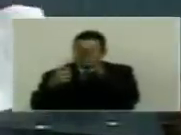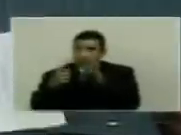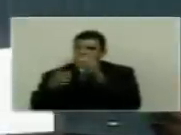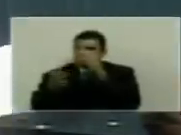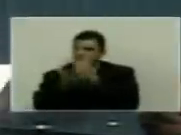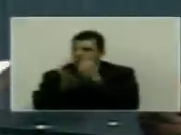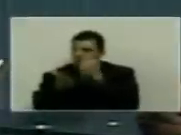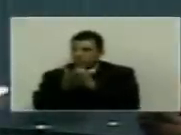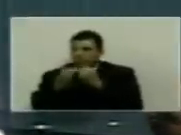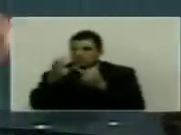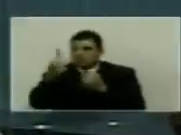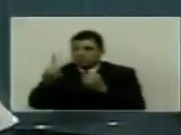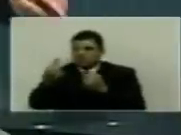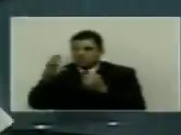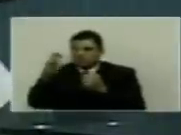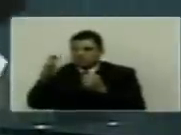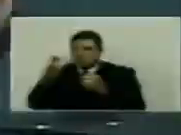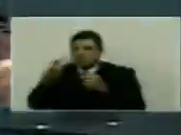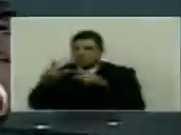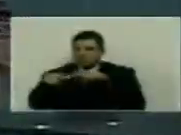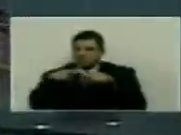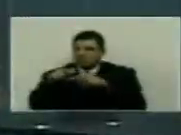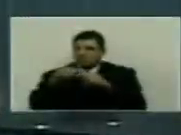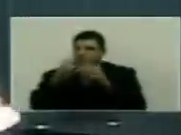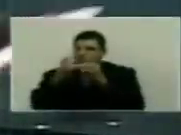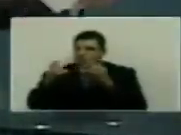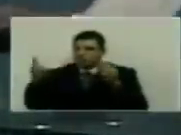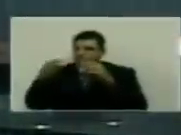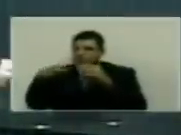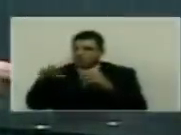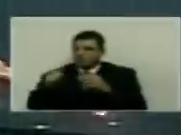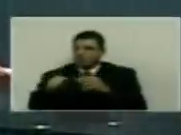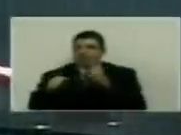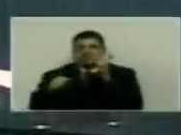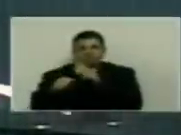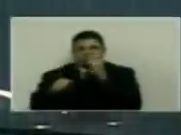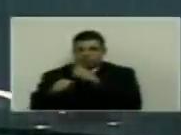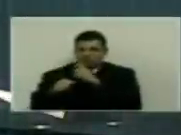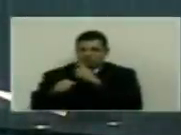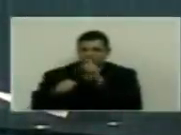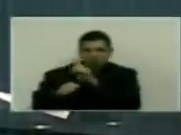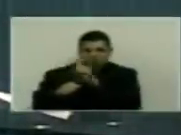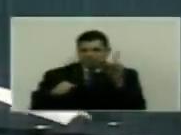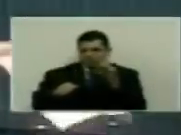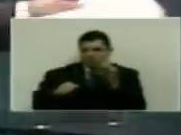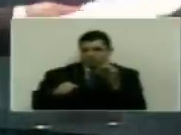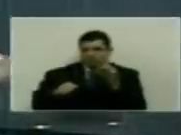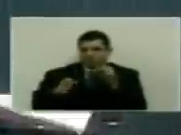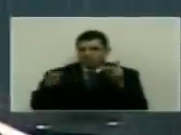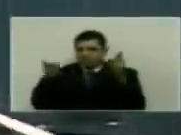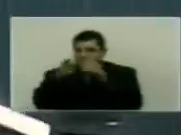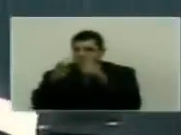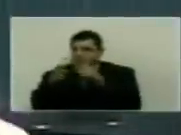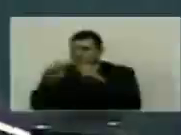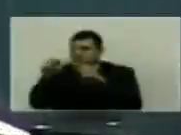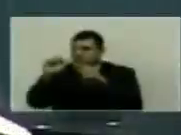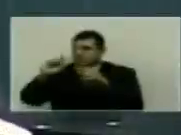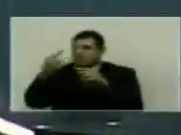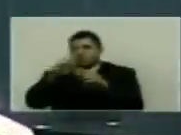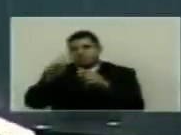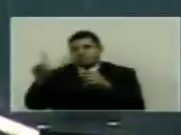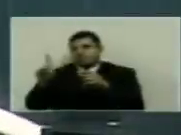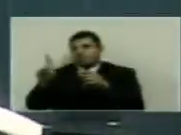do contrato da D5, que trata de manutenção de linha morta. Eu estou mentindo? Reduziram ou não reduziram?